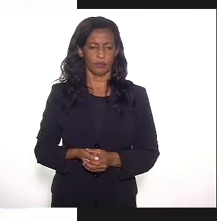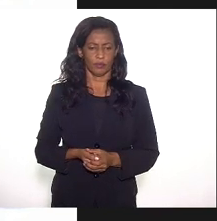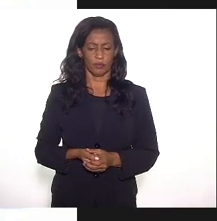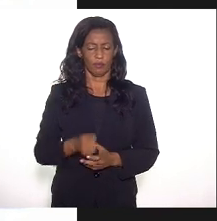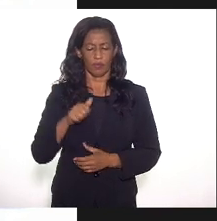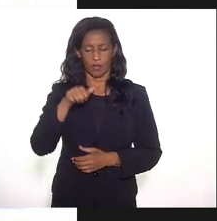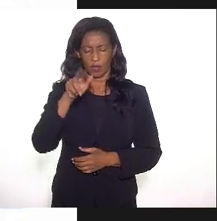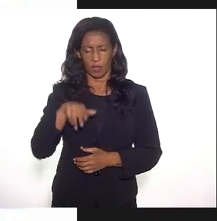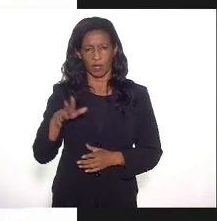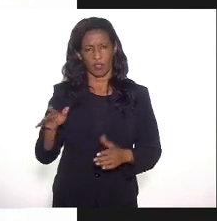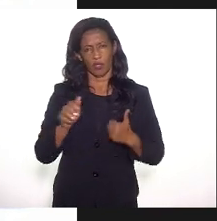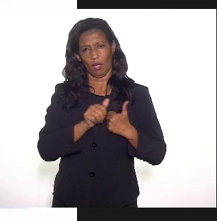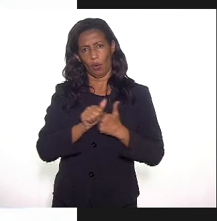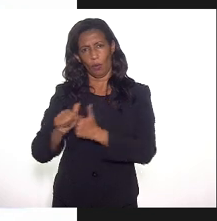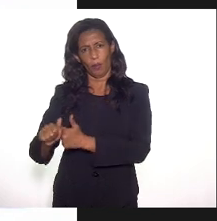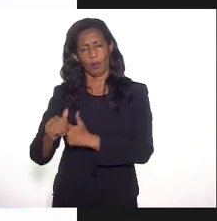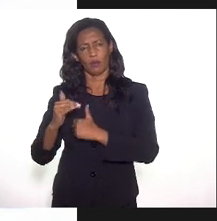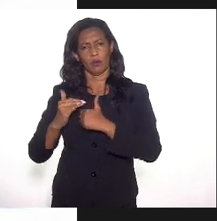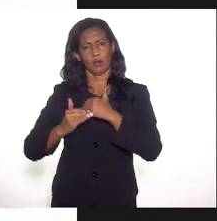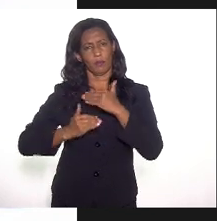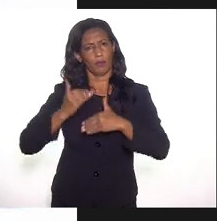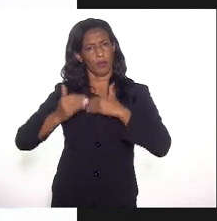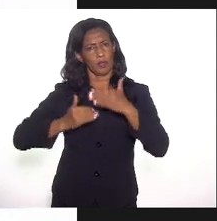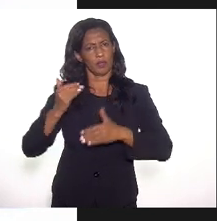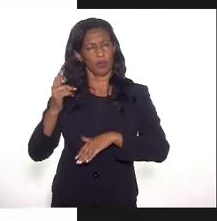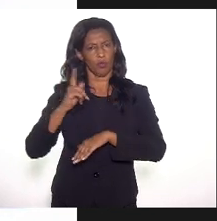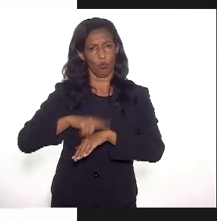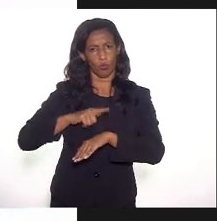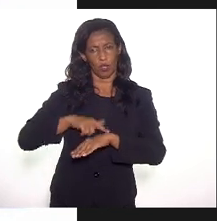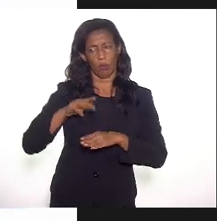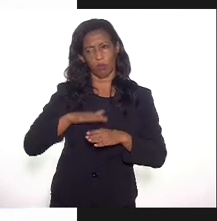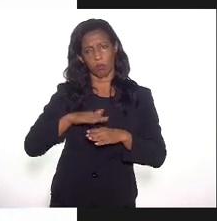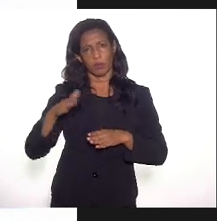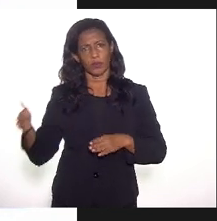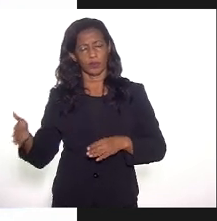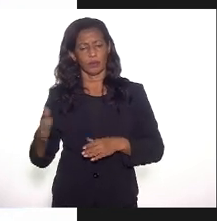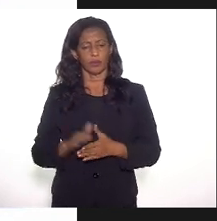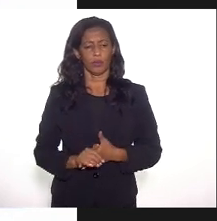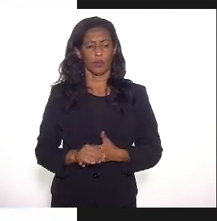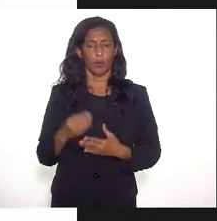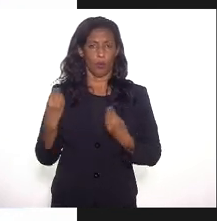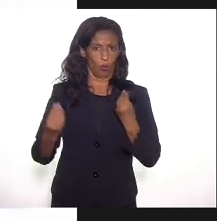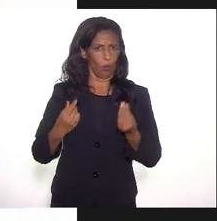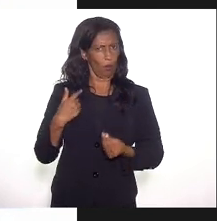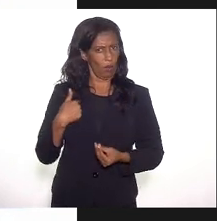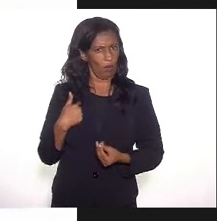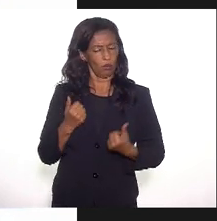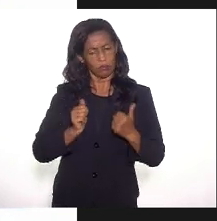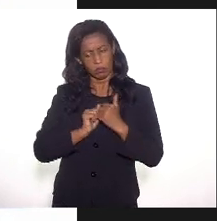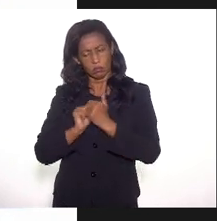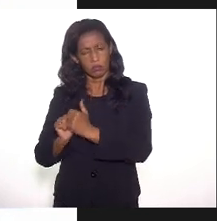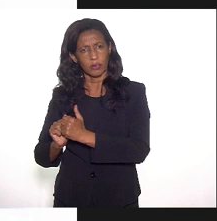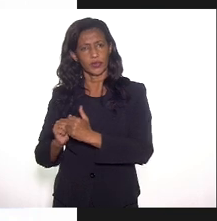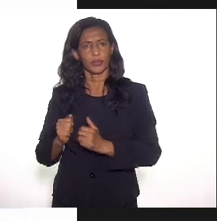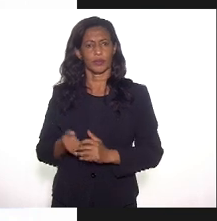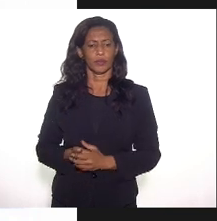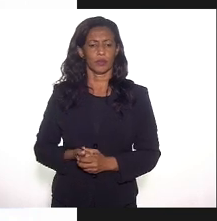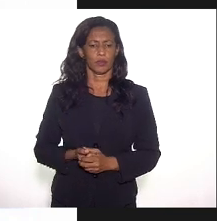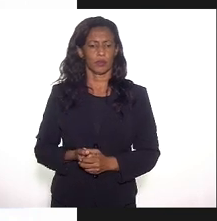quem já está acompanhando esse processo há um tempo, algum tempo, né, como eu, a gente